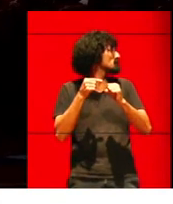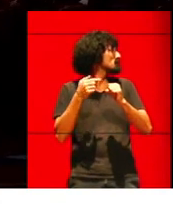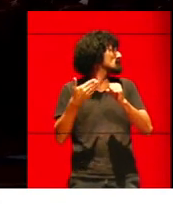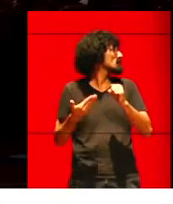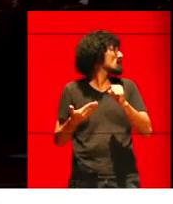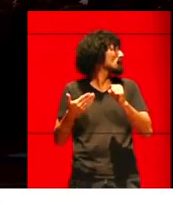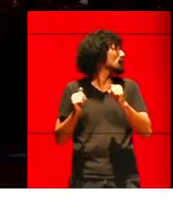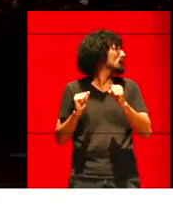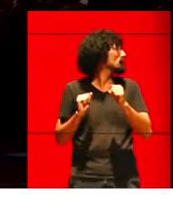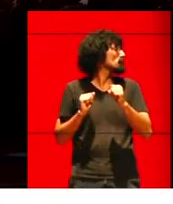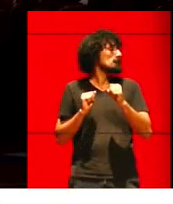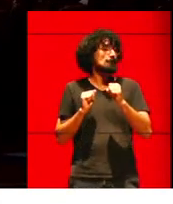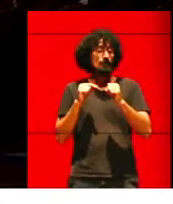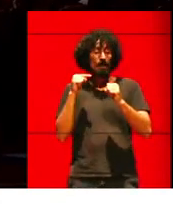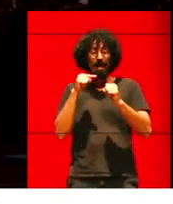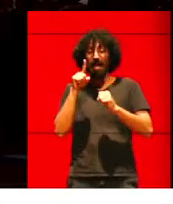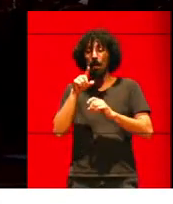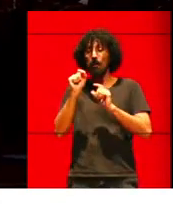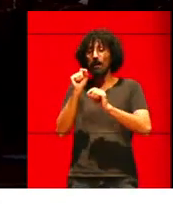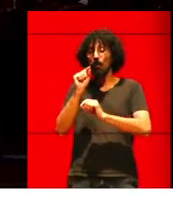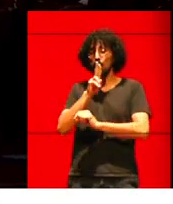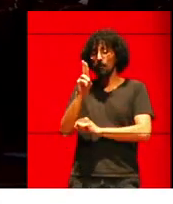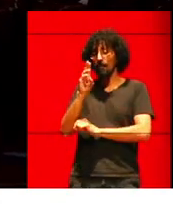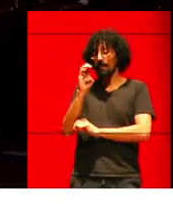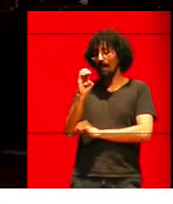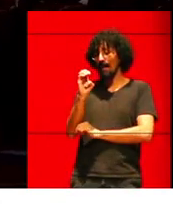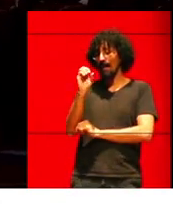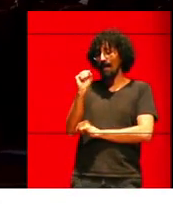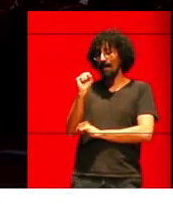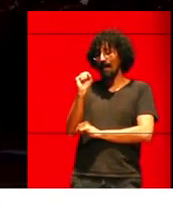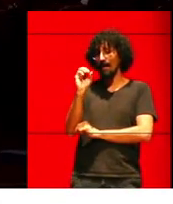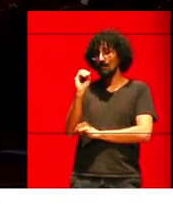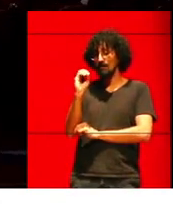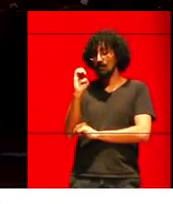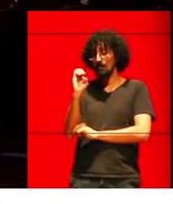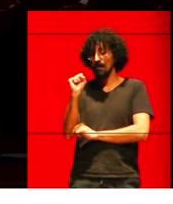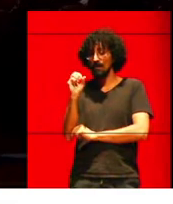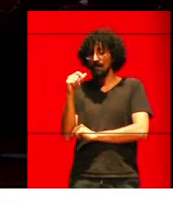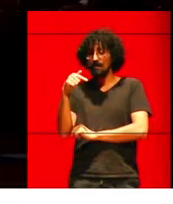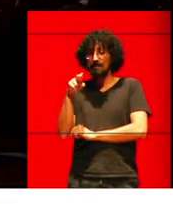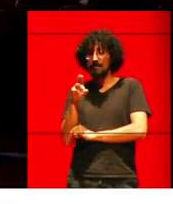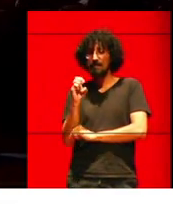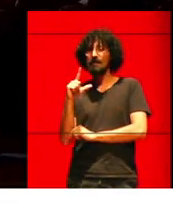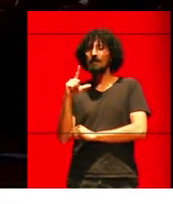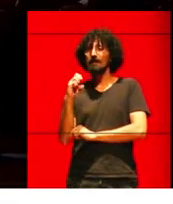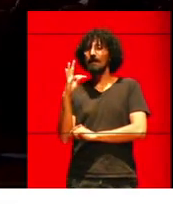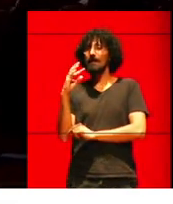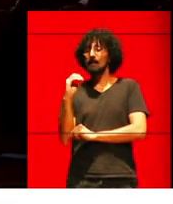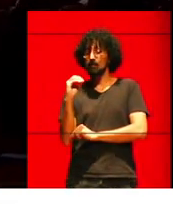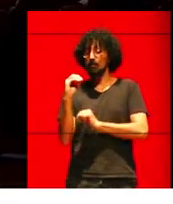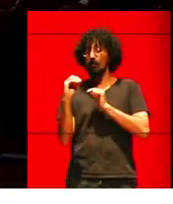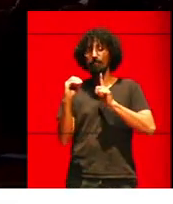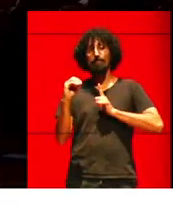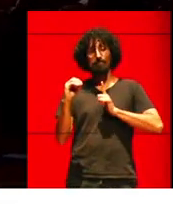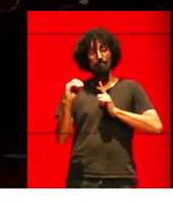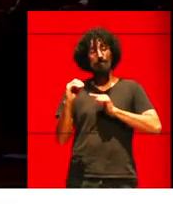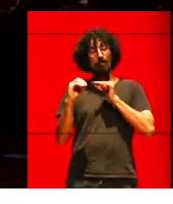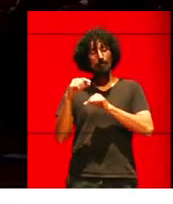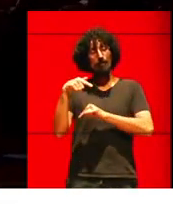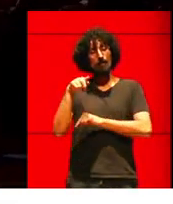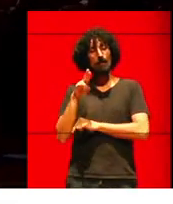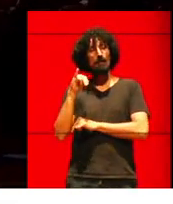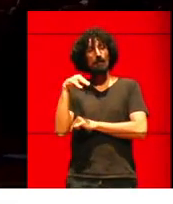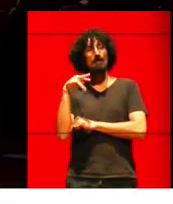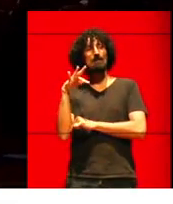é justamente o exoesqueleto dela, e esse exoesqueleto é formado por quitina, o carboidrato, certo?